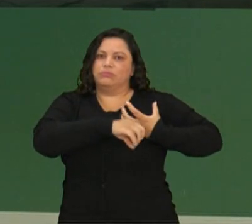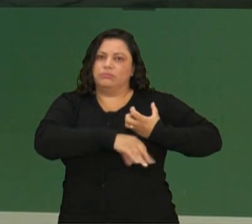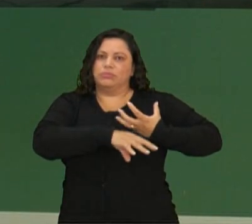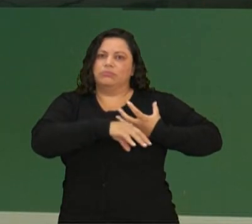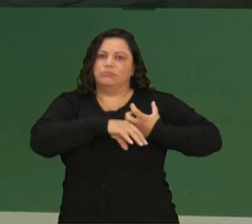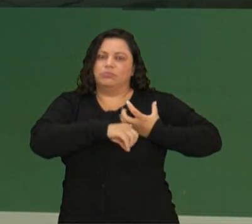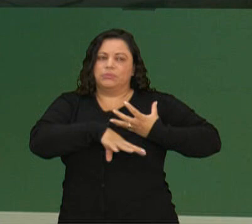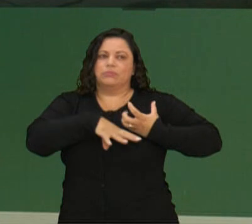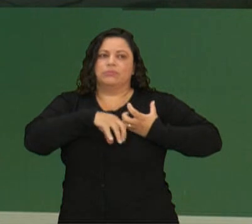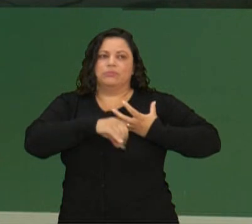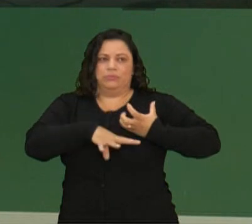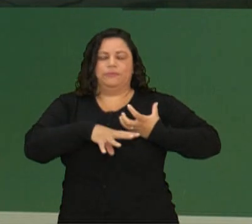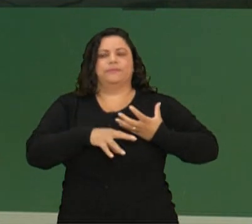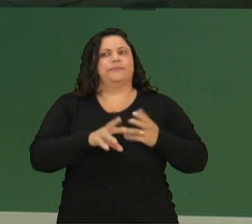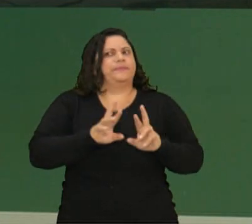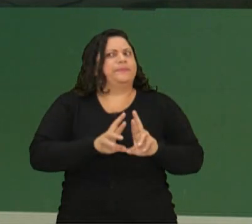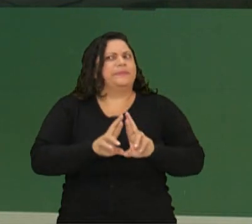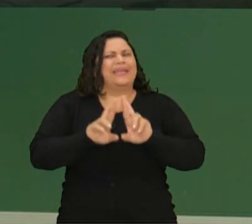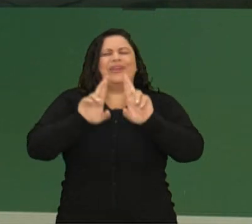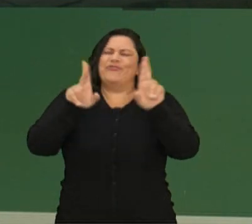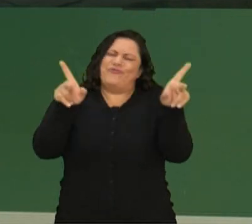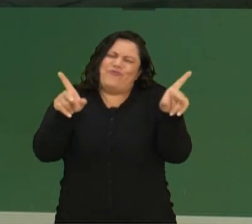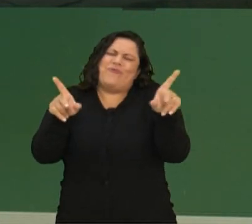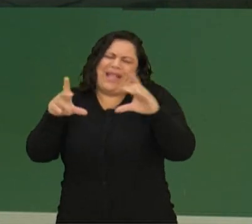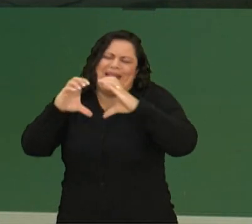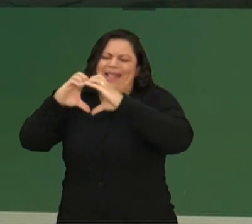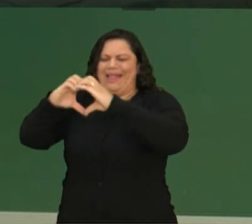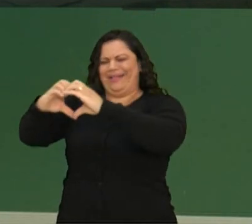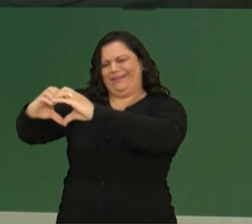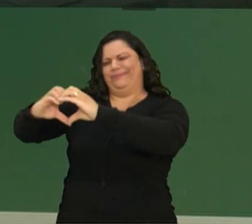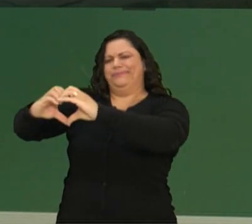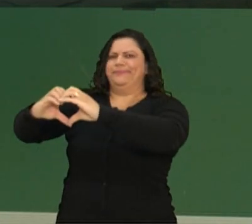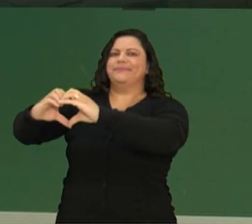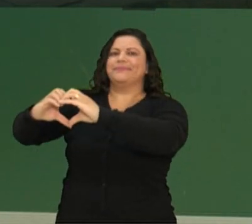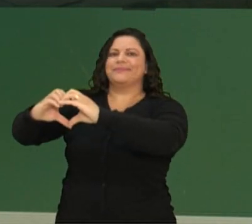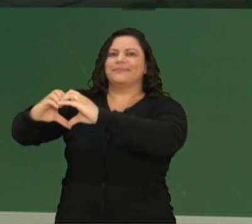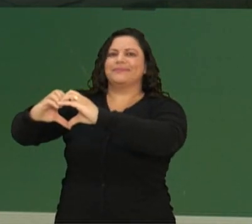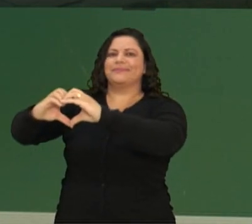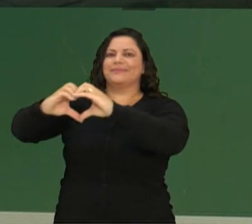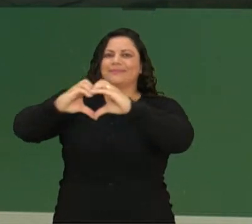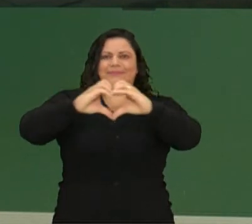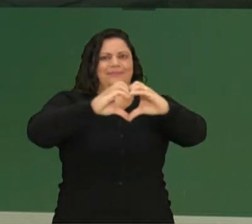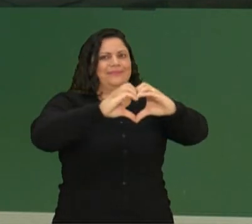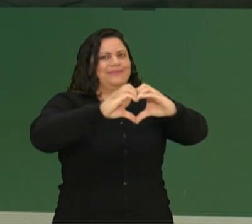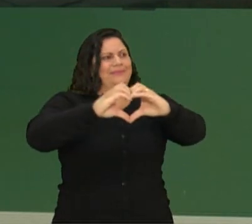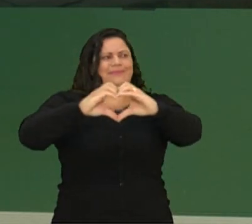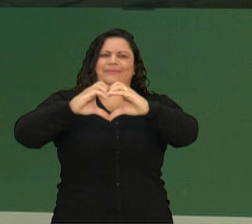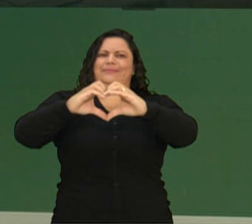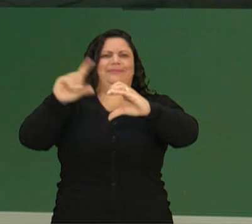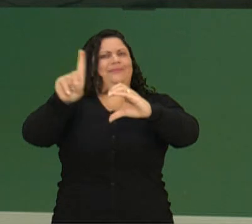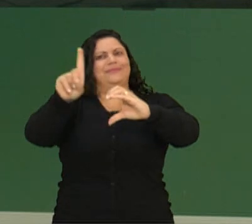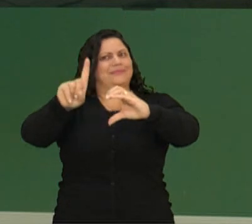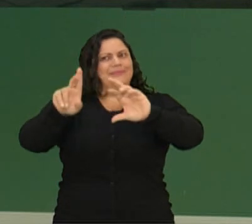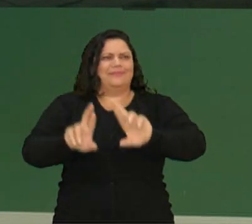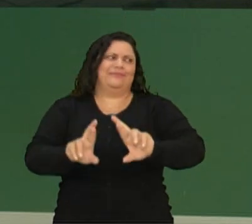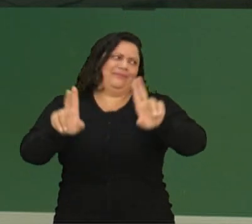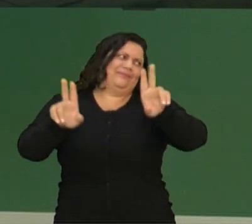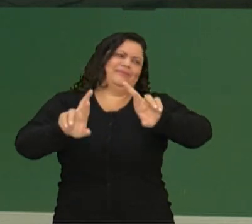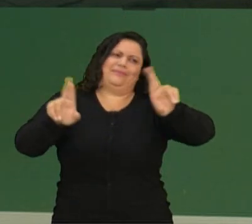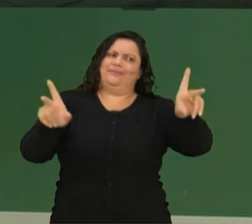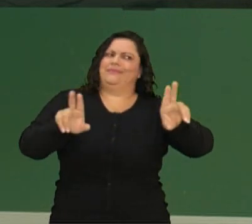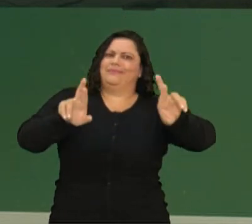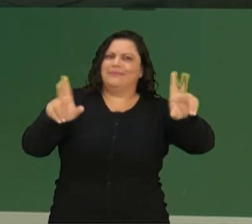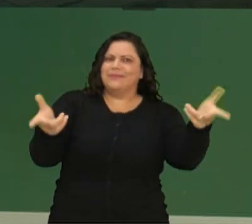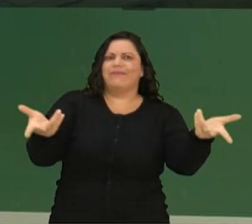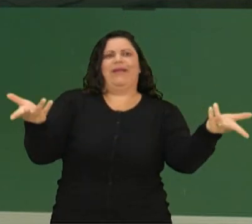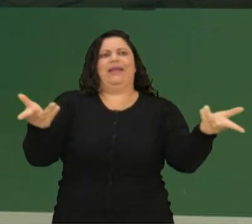Bem diferente daquele coraçãozinho que a gente desenha, né, de amor, de sinônimo de paixão, o coração humano, né, tem este formato aqui